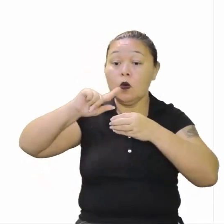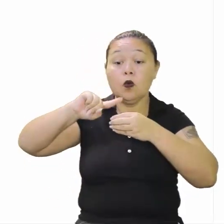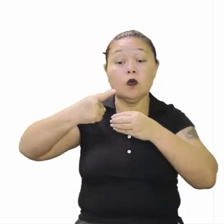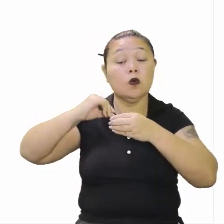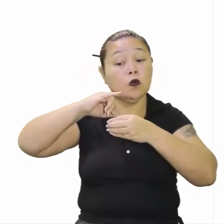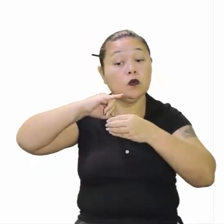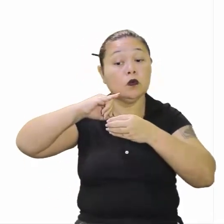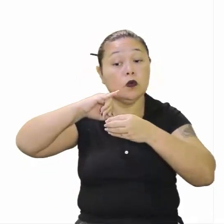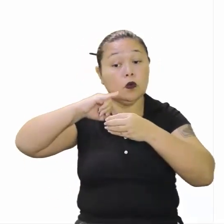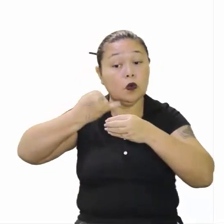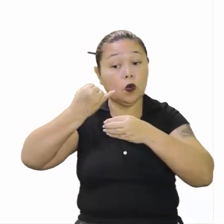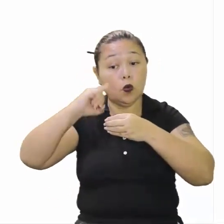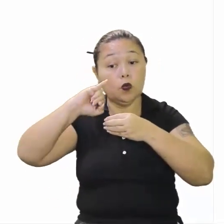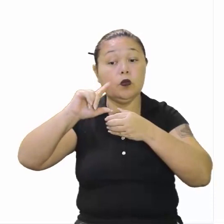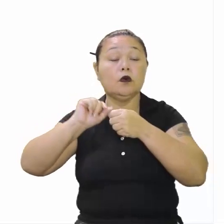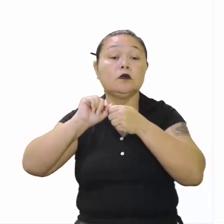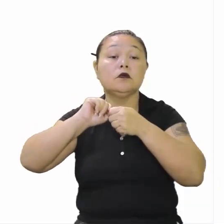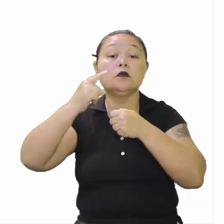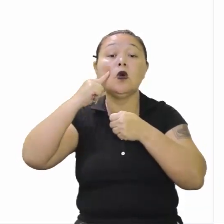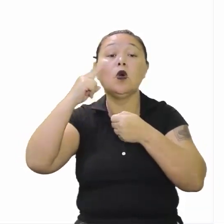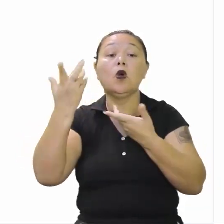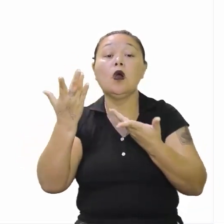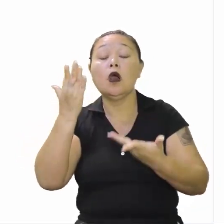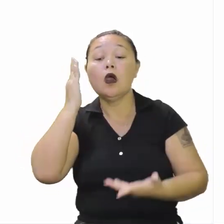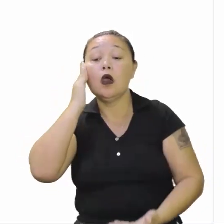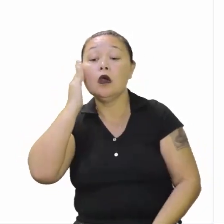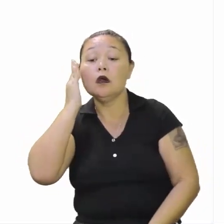saber 460 gramas, eu quero saber quantos